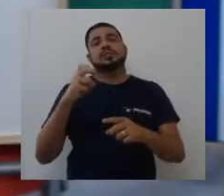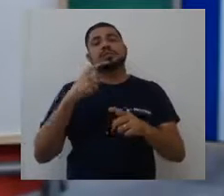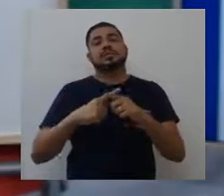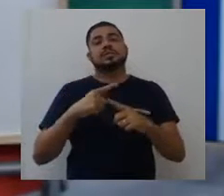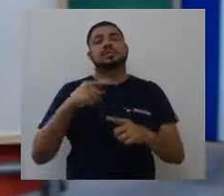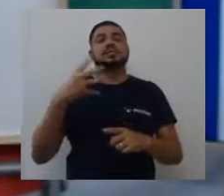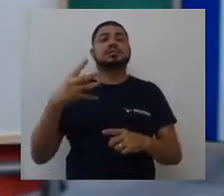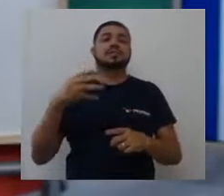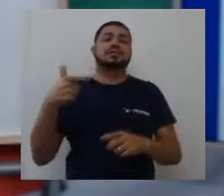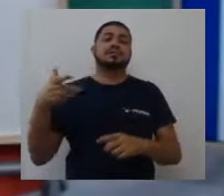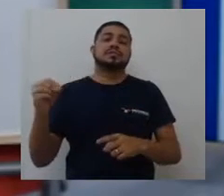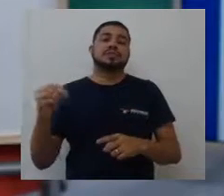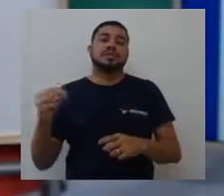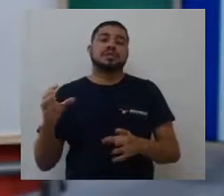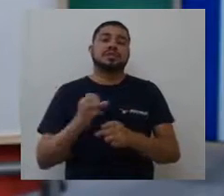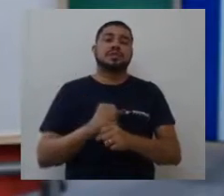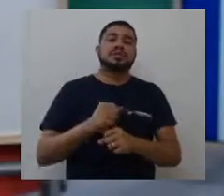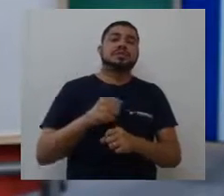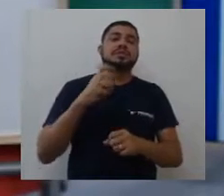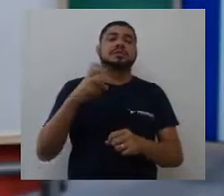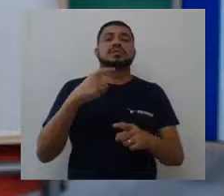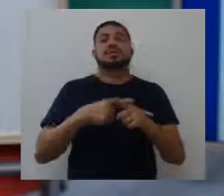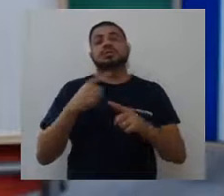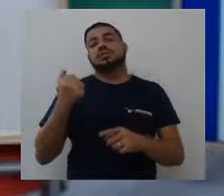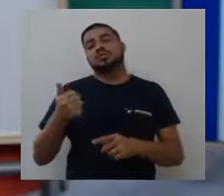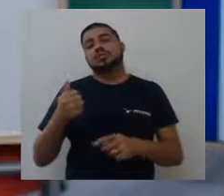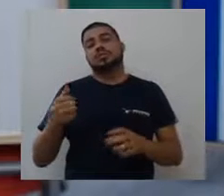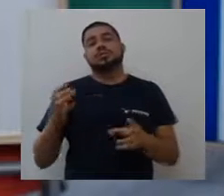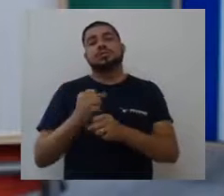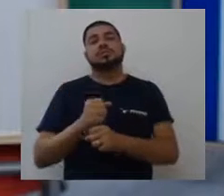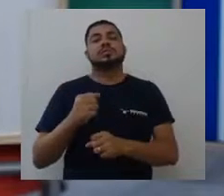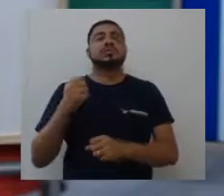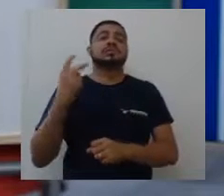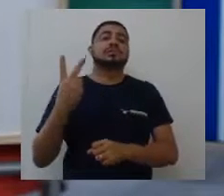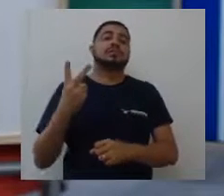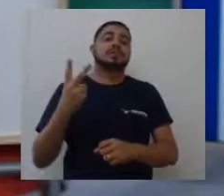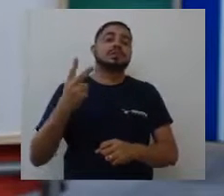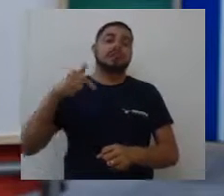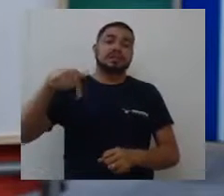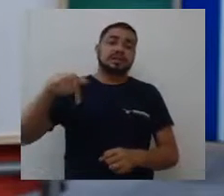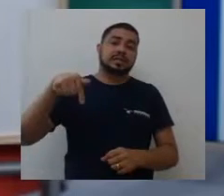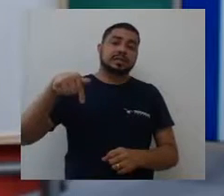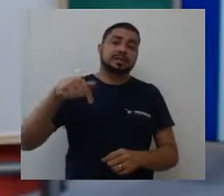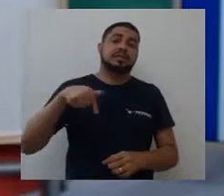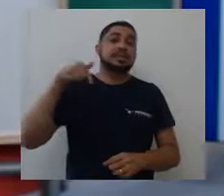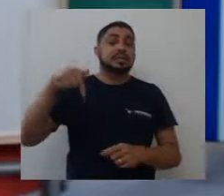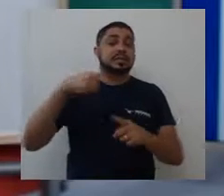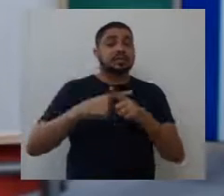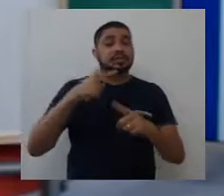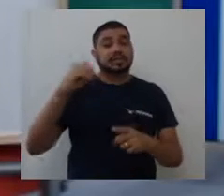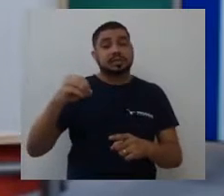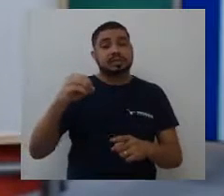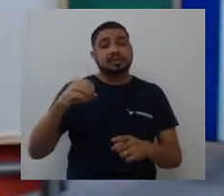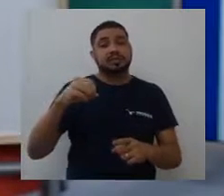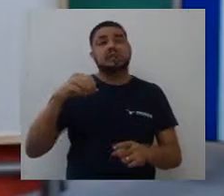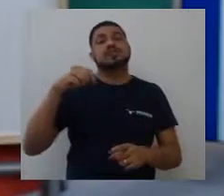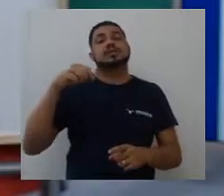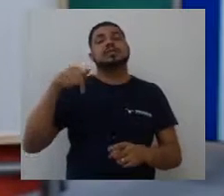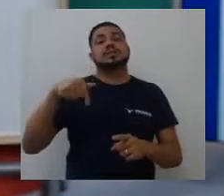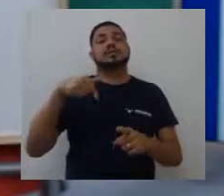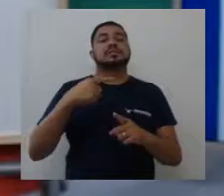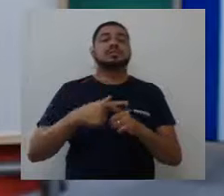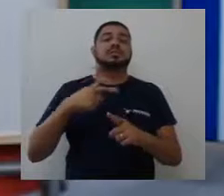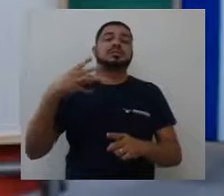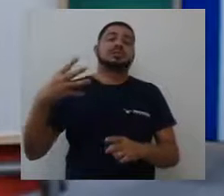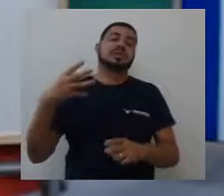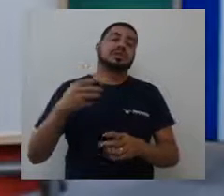dá 20, vem 2, 5 vezes 1, 5 com 2, 7. Olha só, 7 vezes 0, 7 vezes 4, 28, vai